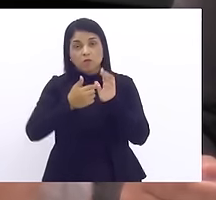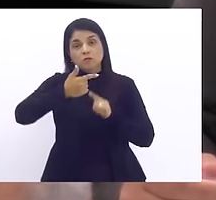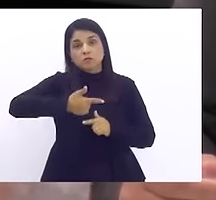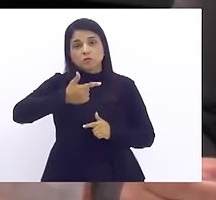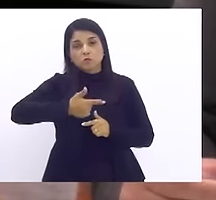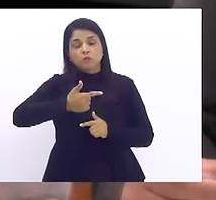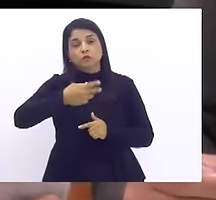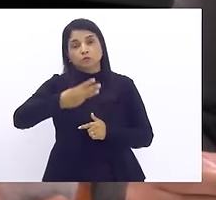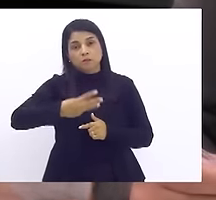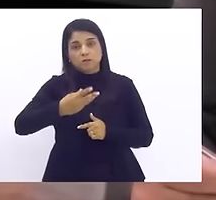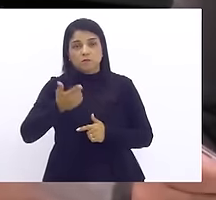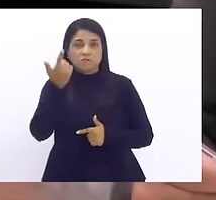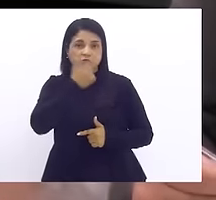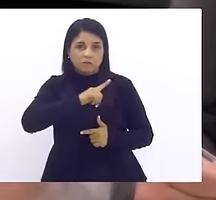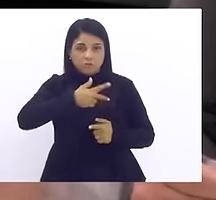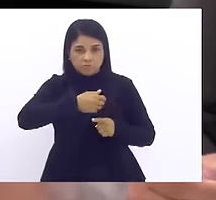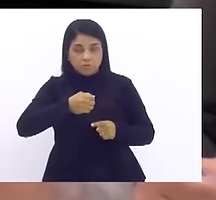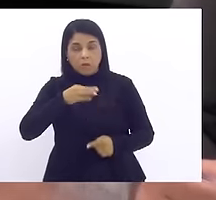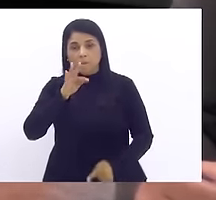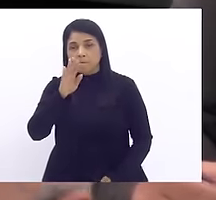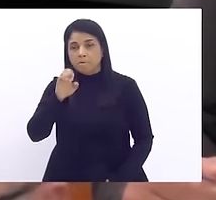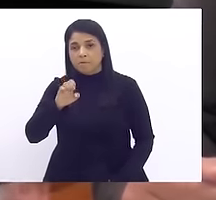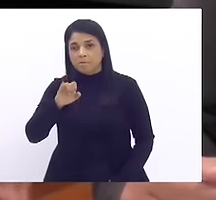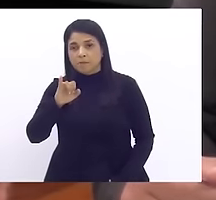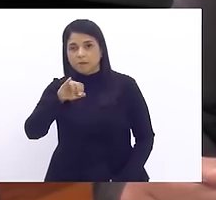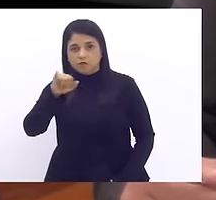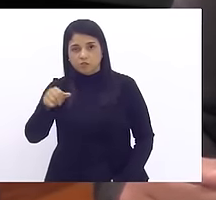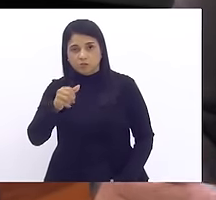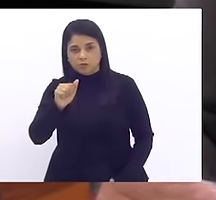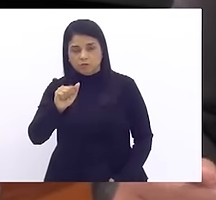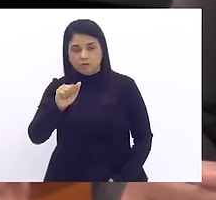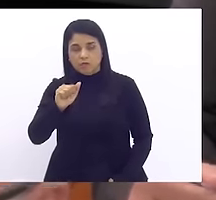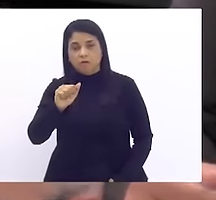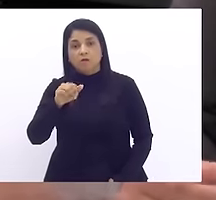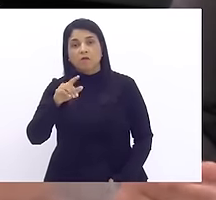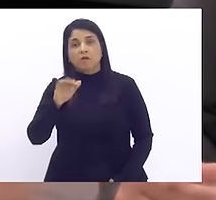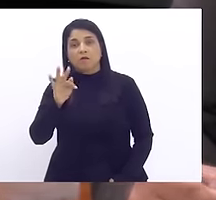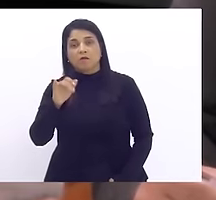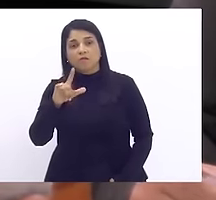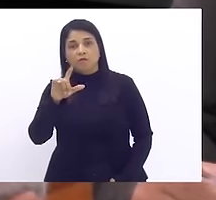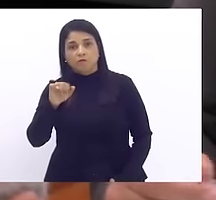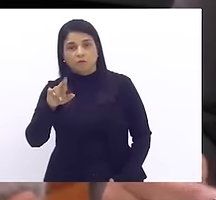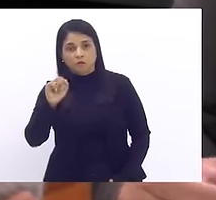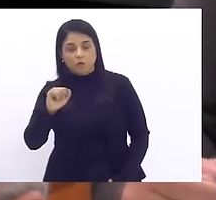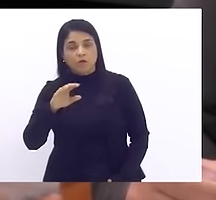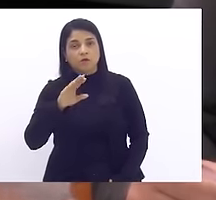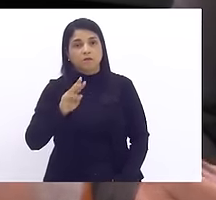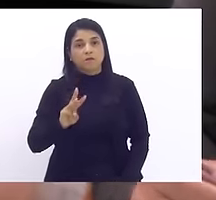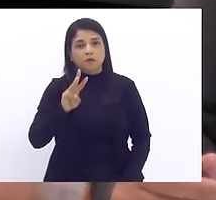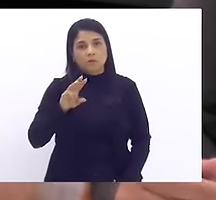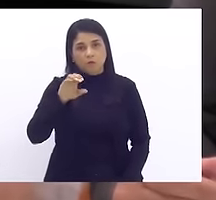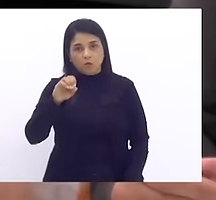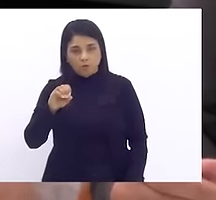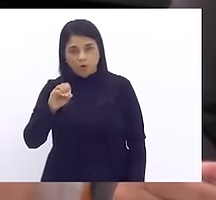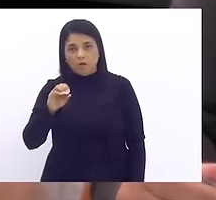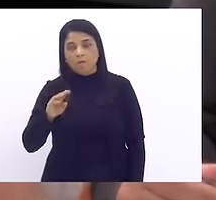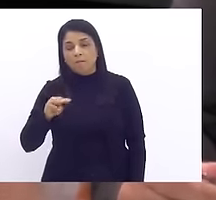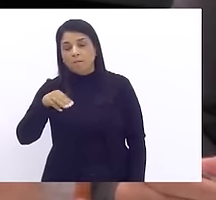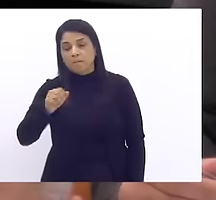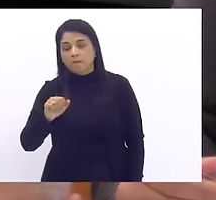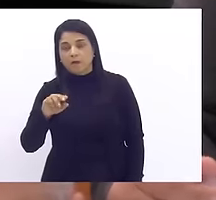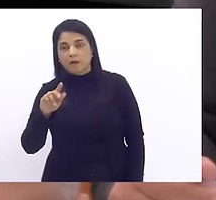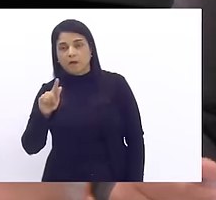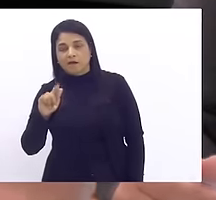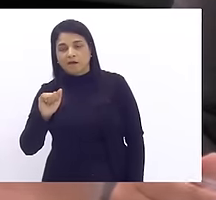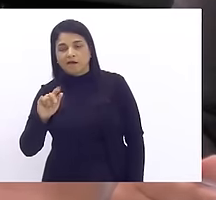segundo e terceiro vencedor que foram beija-flor e wo Magalhães Se eu não me engano que não quiseram um contrato então a pele assumiu o contrato